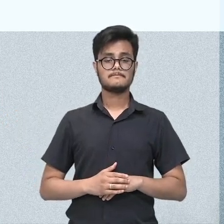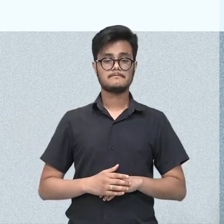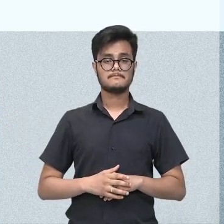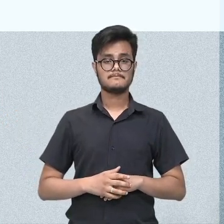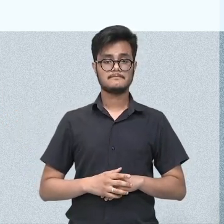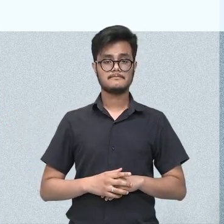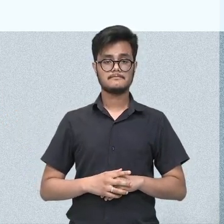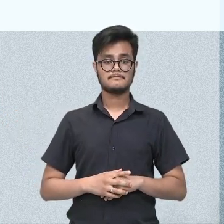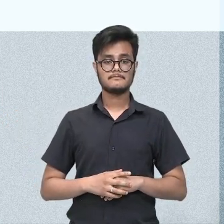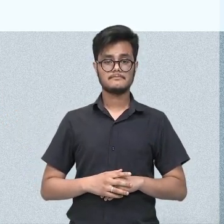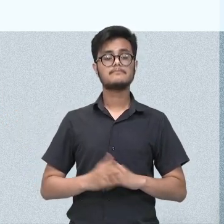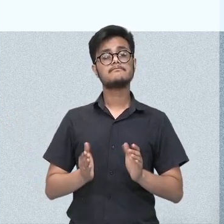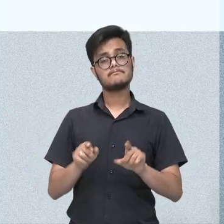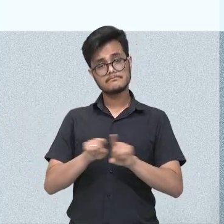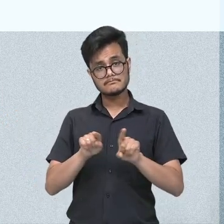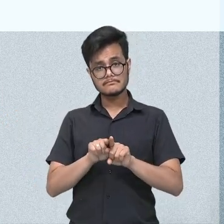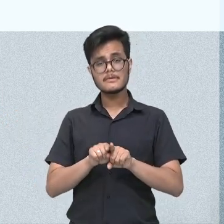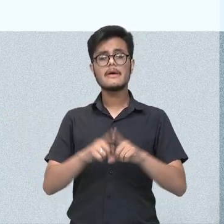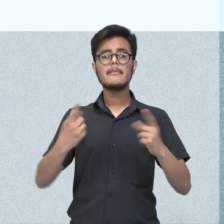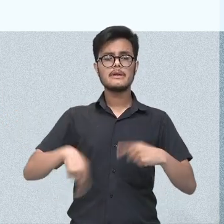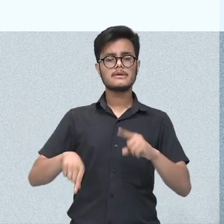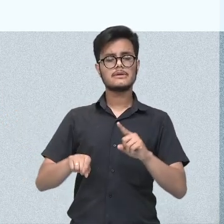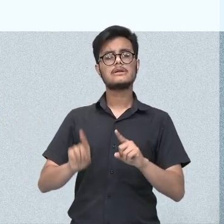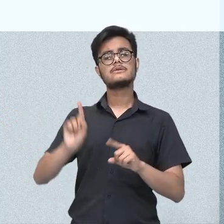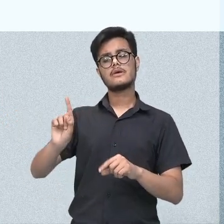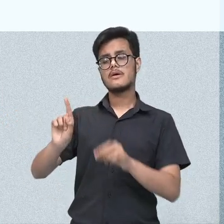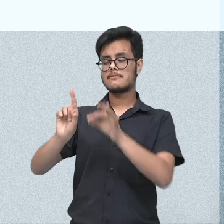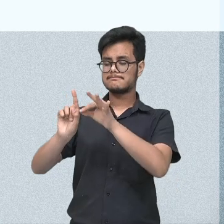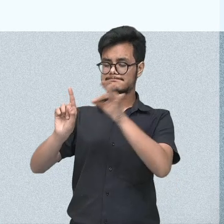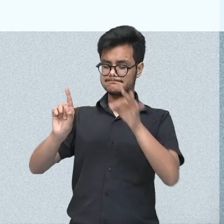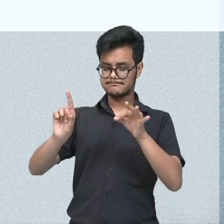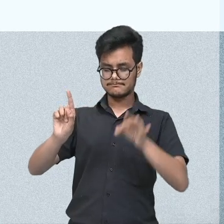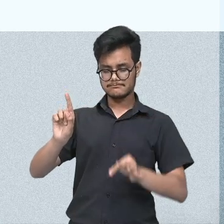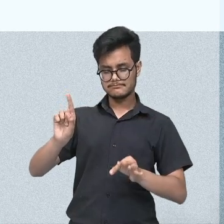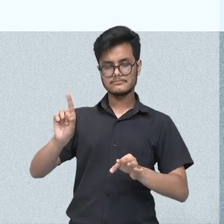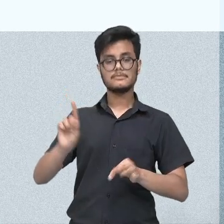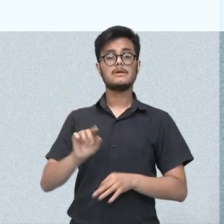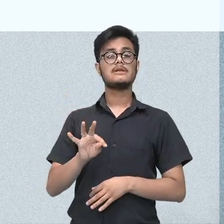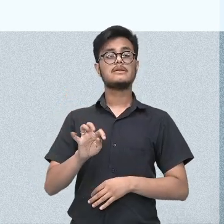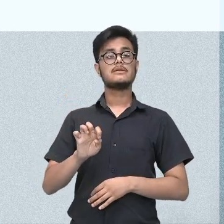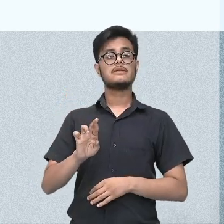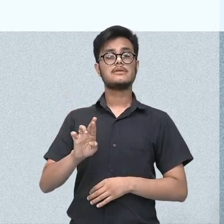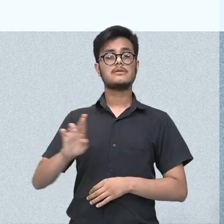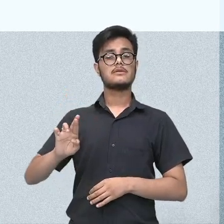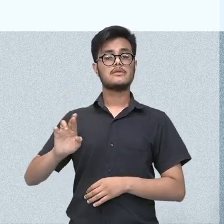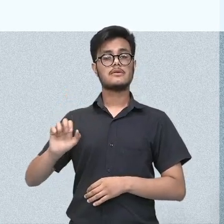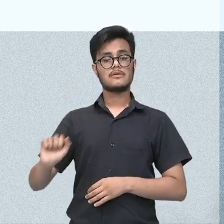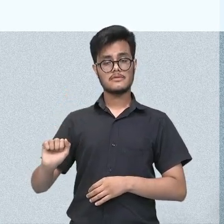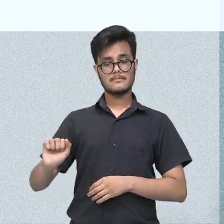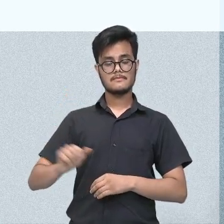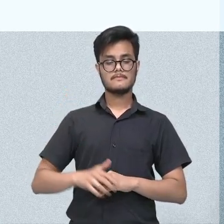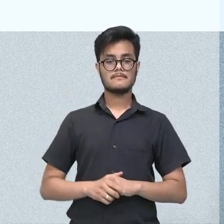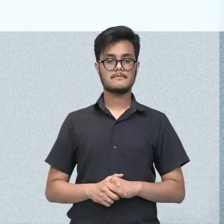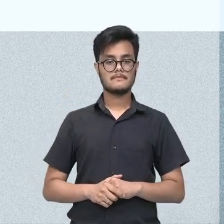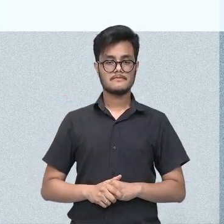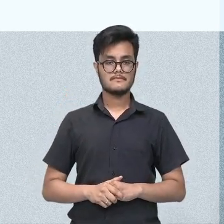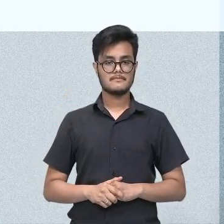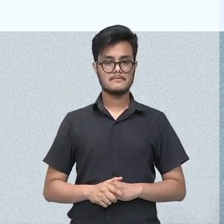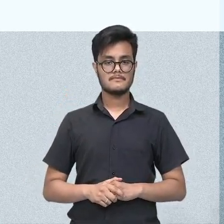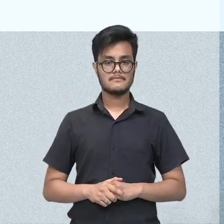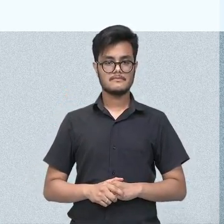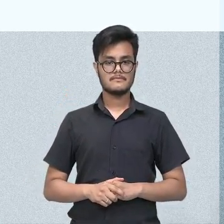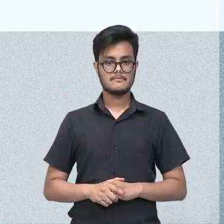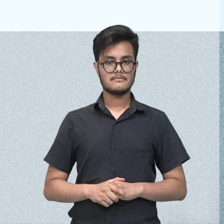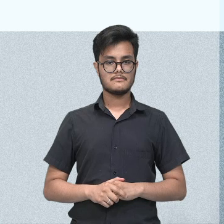ó. Ligá-la à terra, aí você tem. Dizemos então que o induzido foi